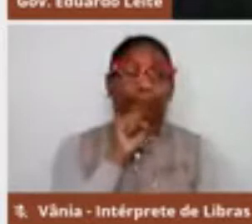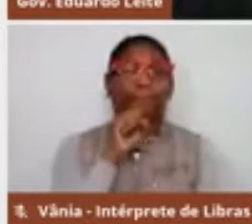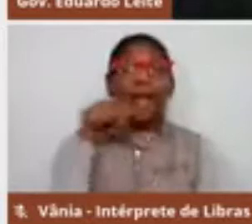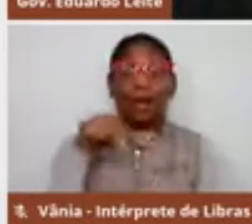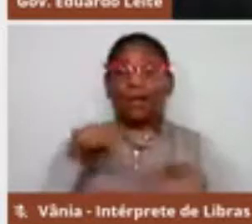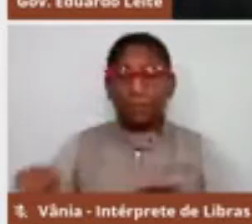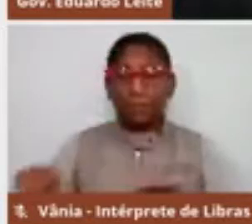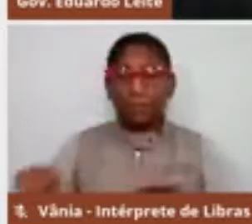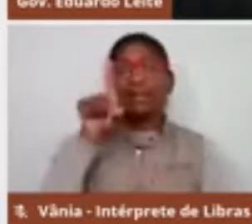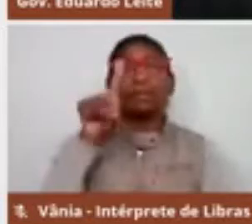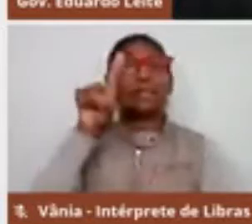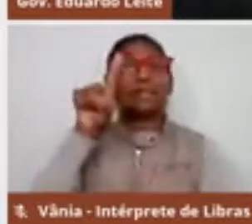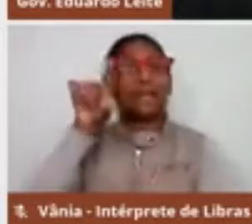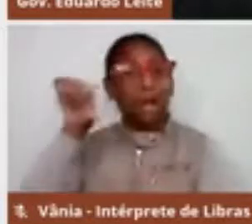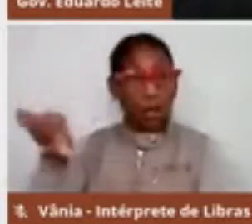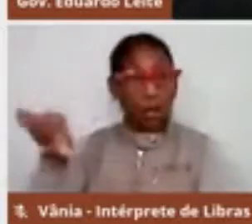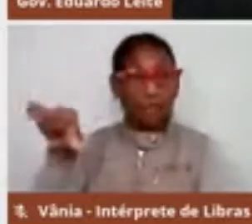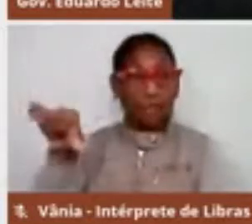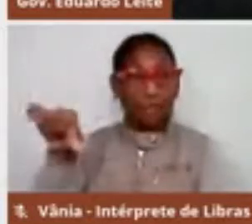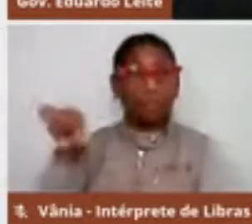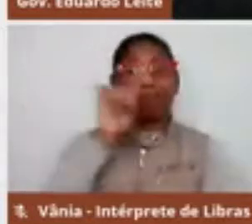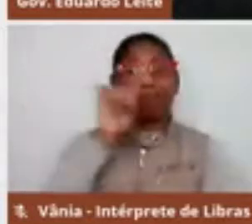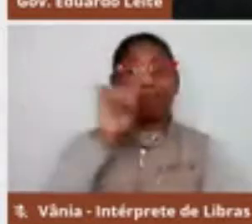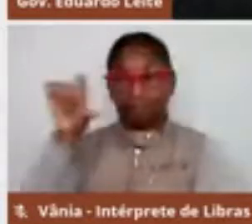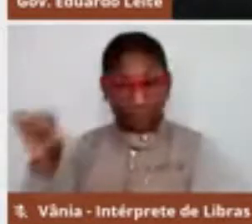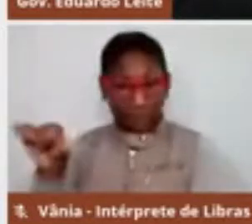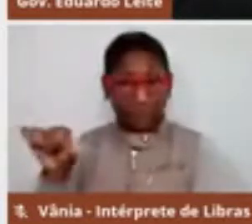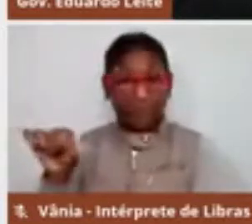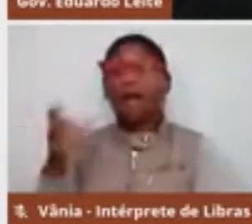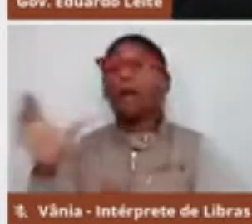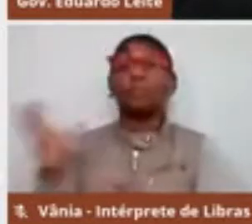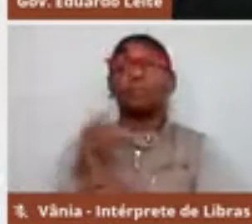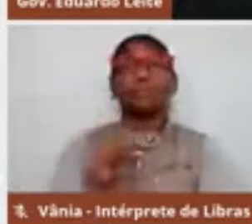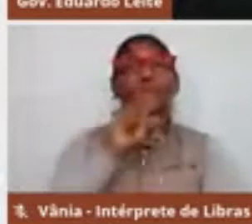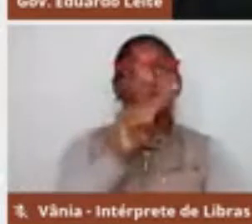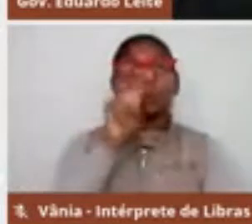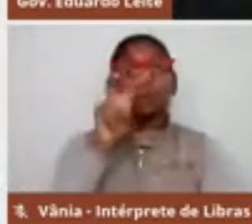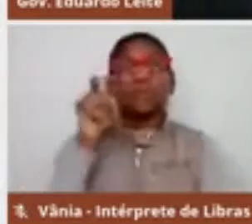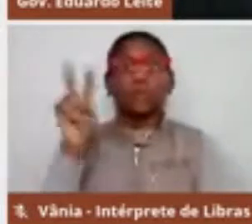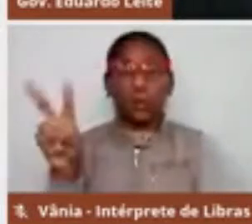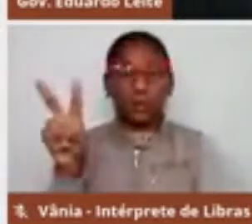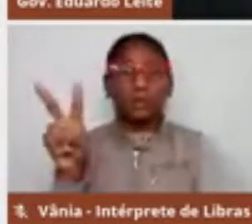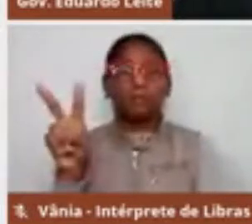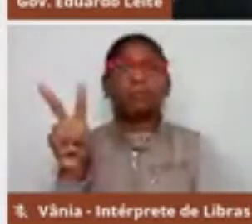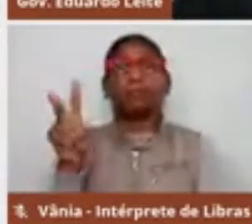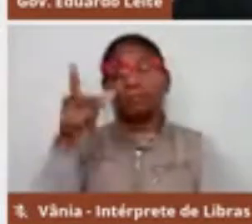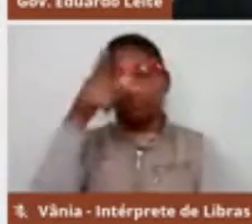são 119 municípios. Na configuração final, 252 municípios, onde estão